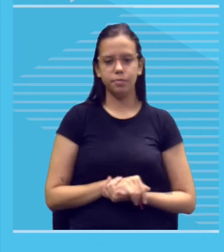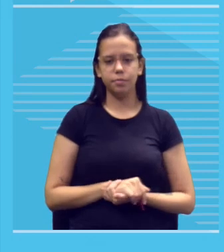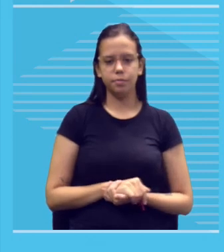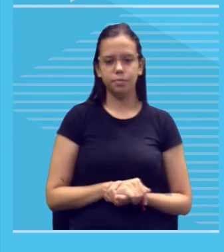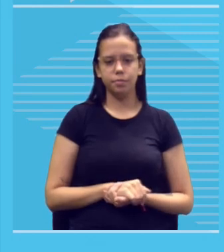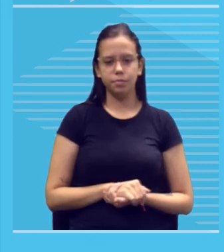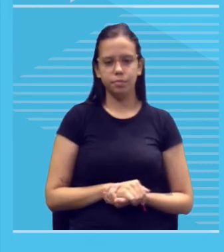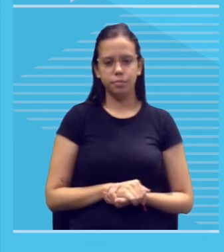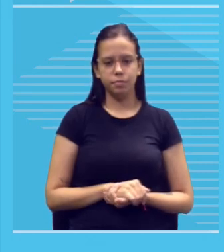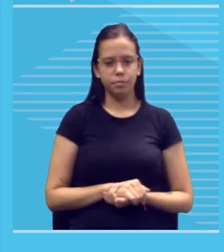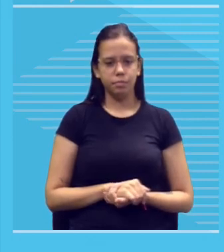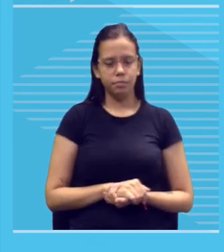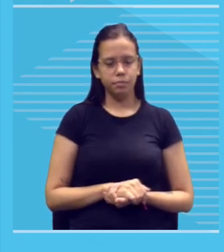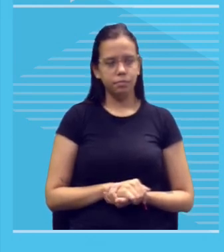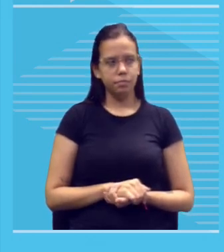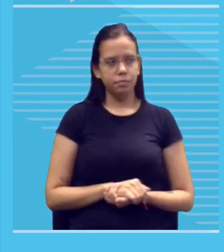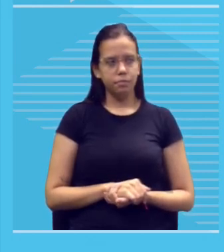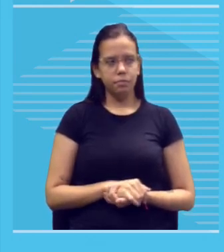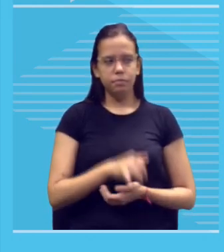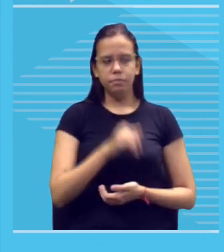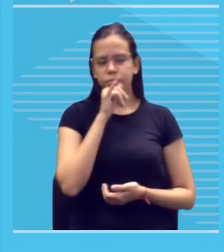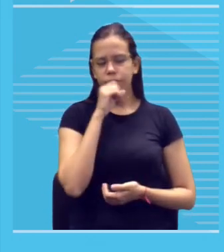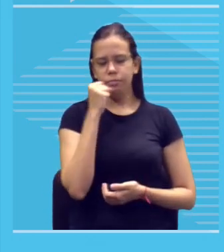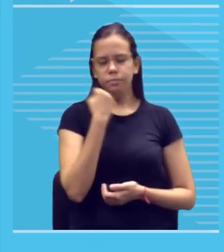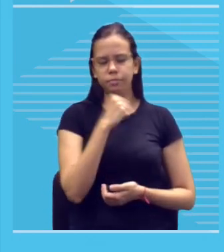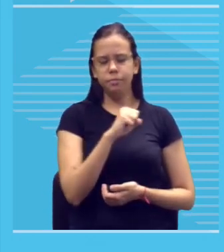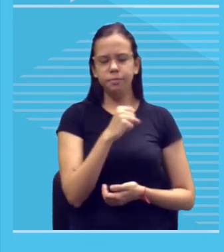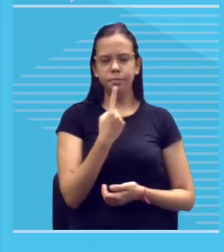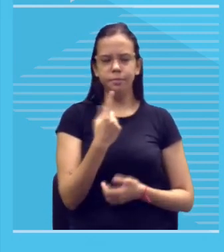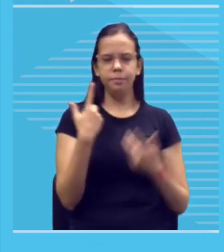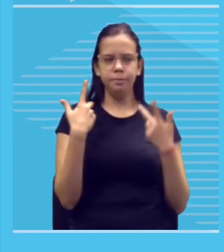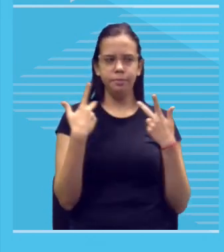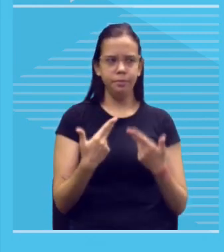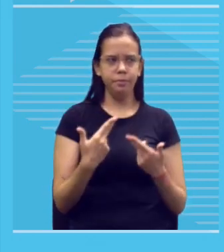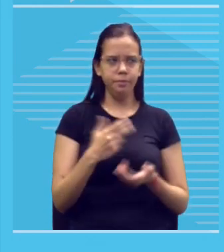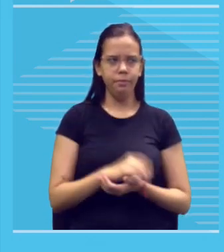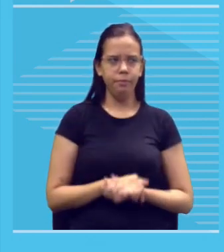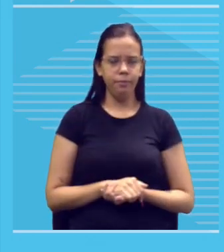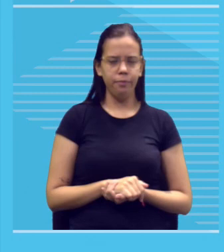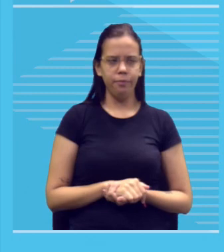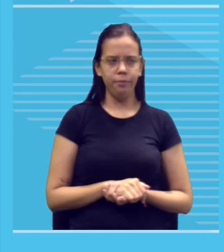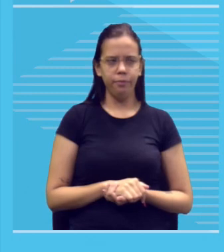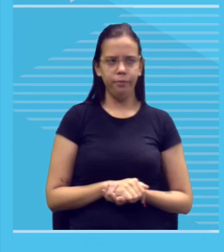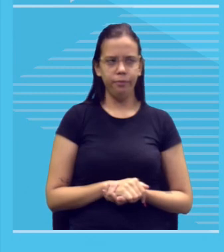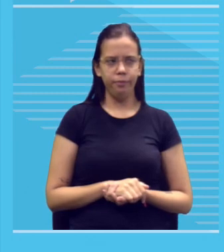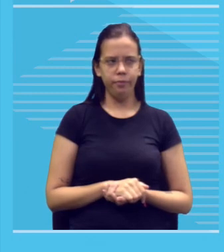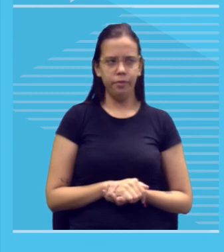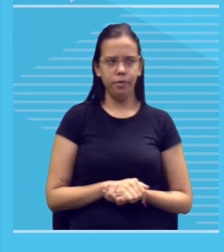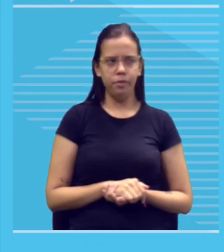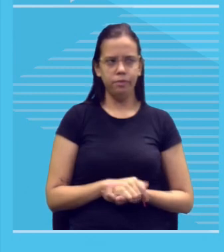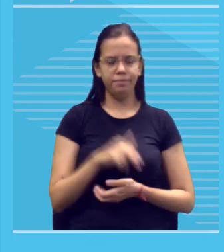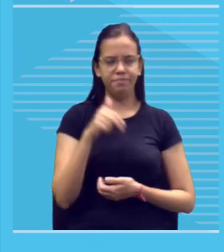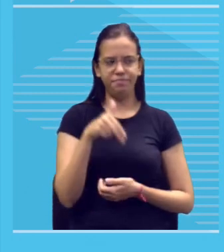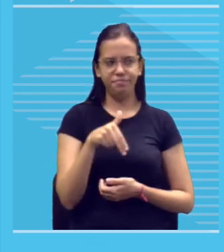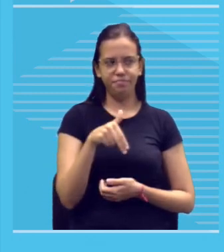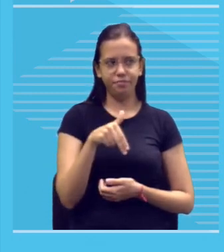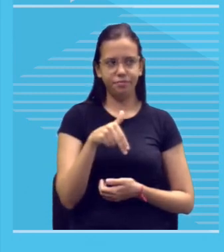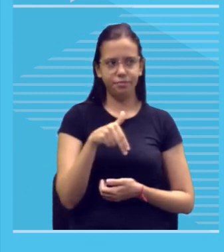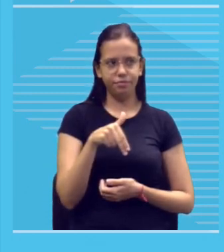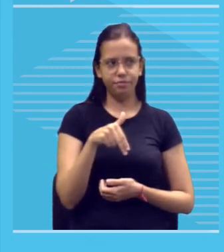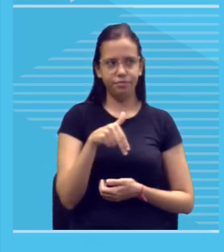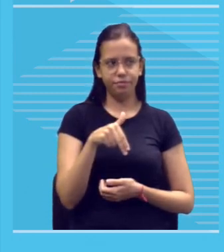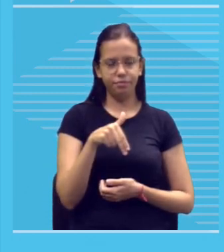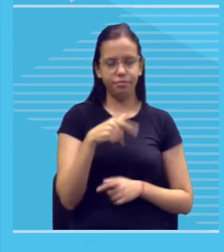81 que é o meu dividendo é igual ao número desconhecido vamos chamar de m